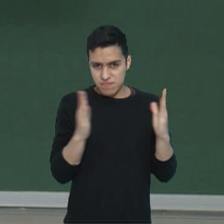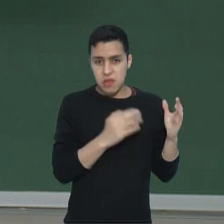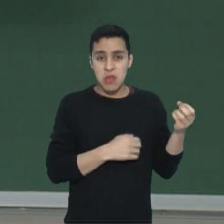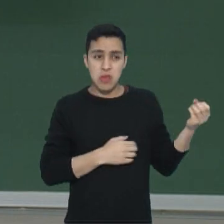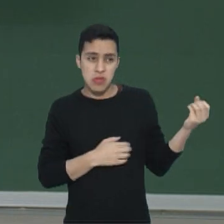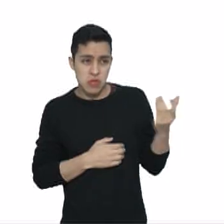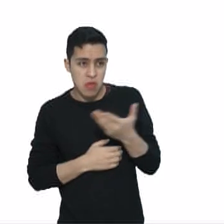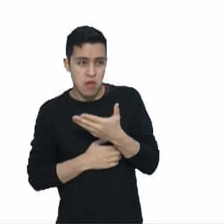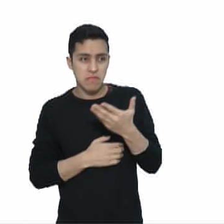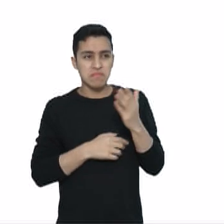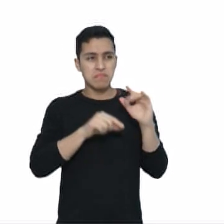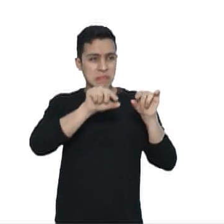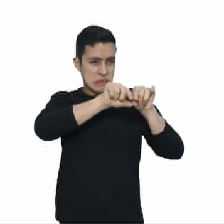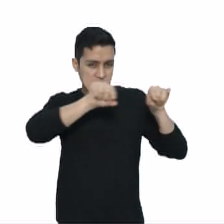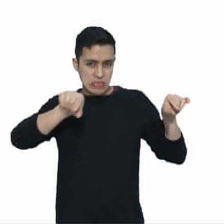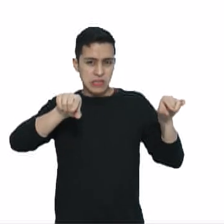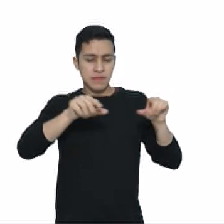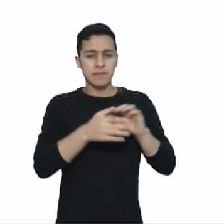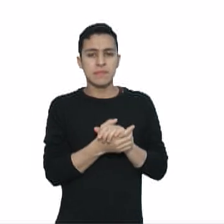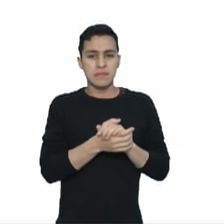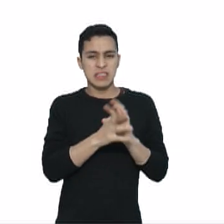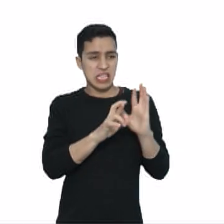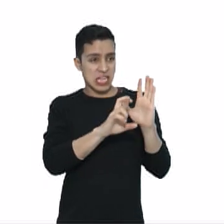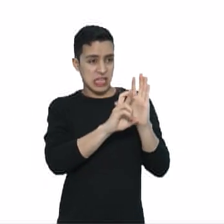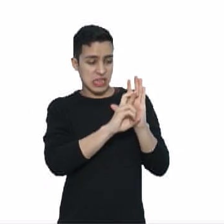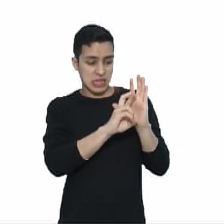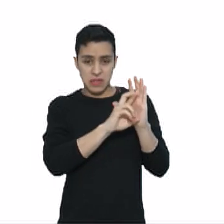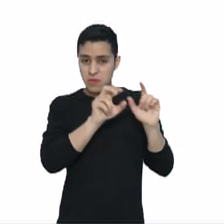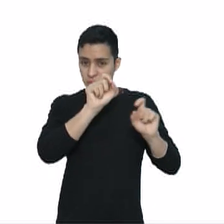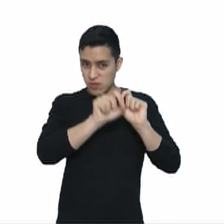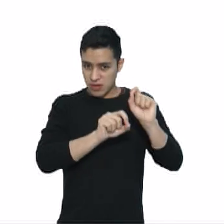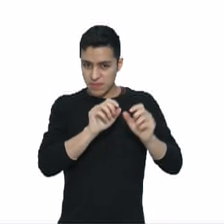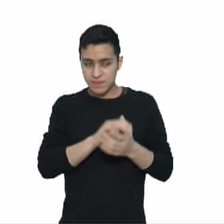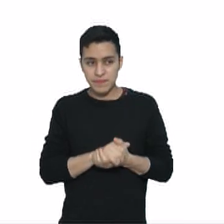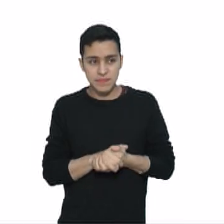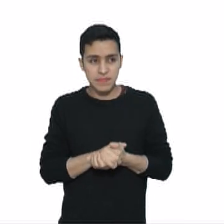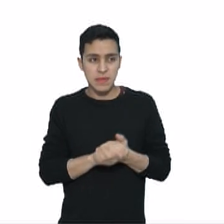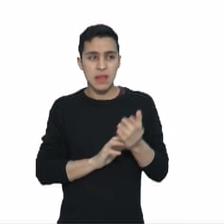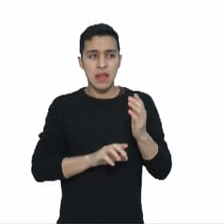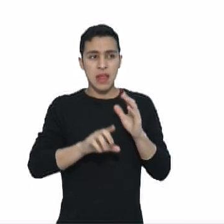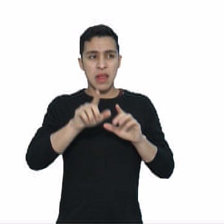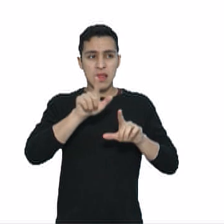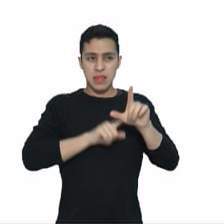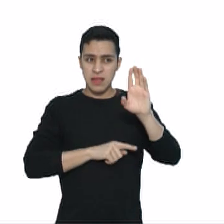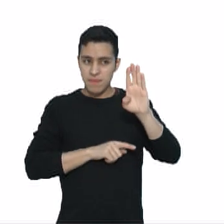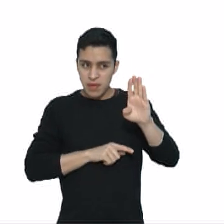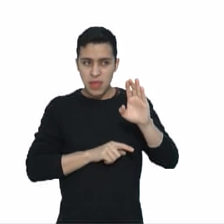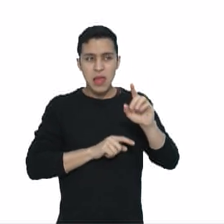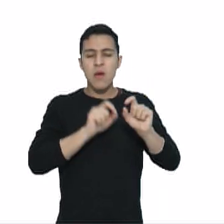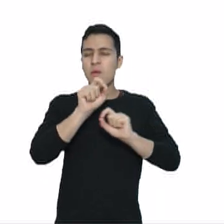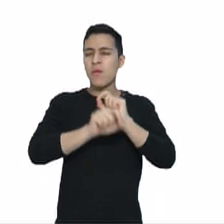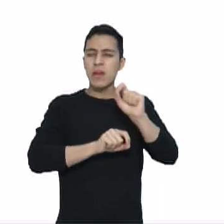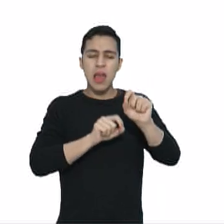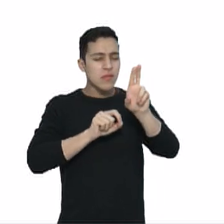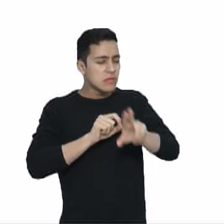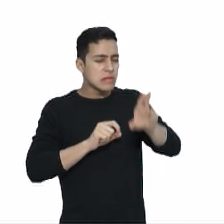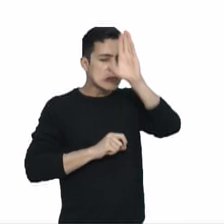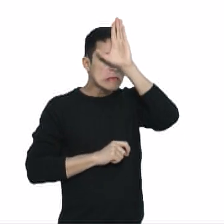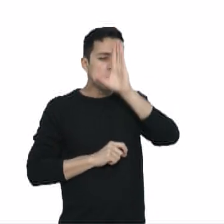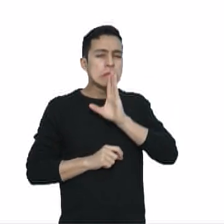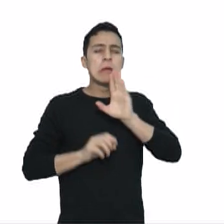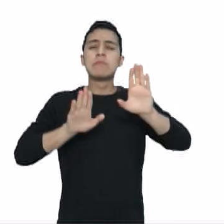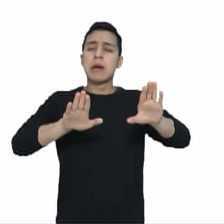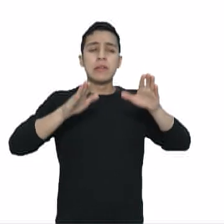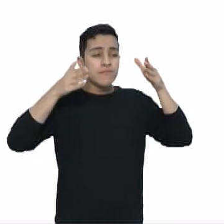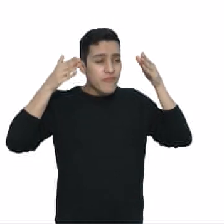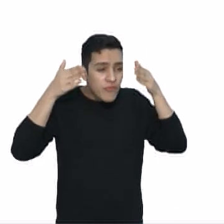aí. Letra B. A utilização é gratuita e deve ser essencialmente para pesquisa.